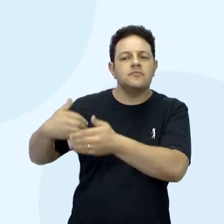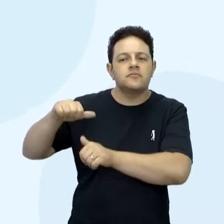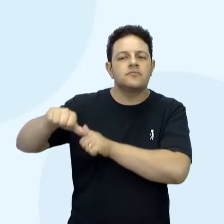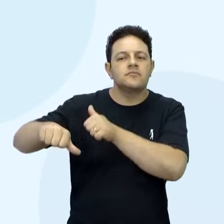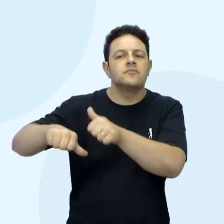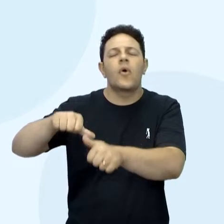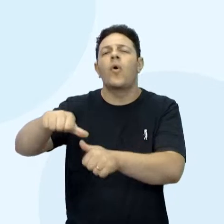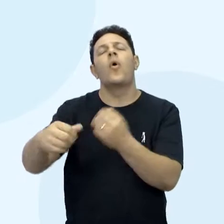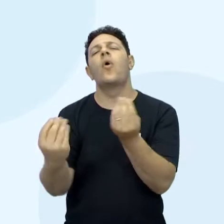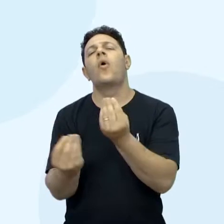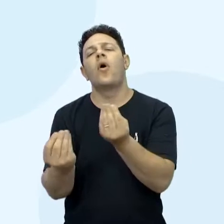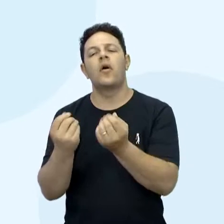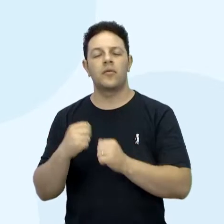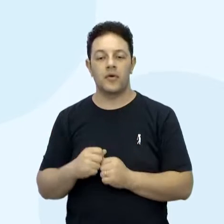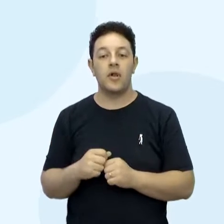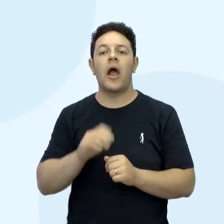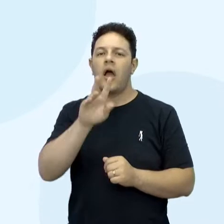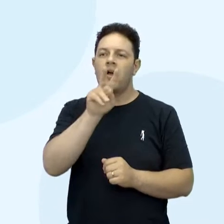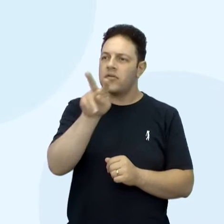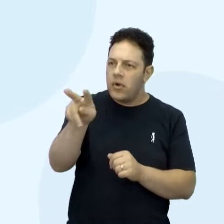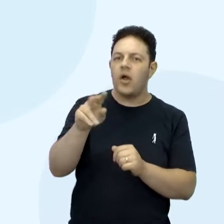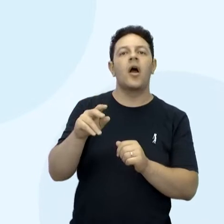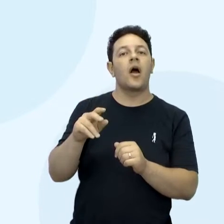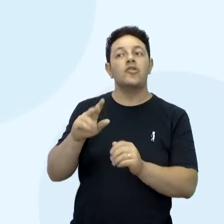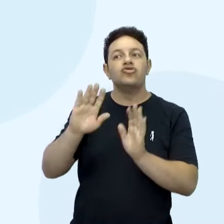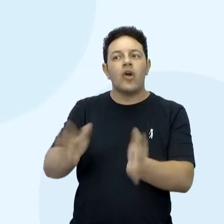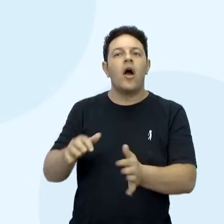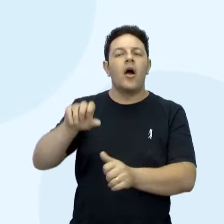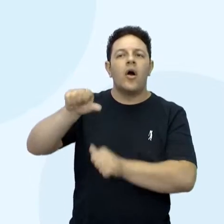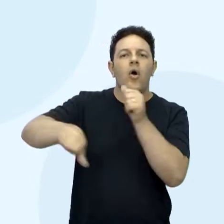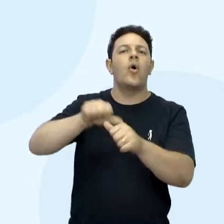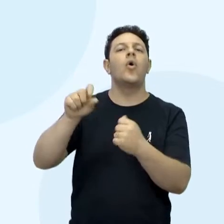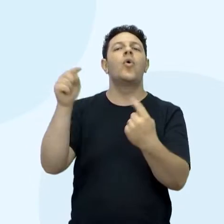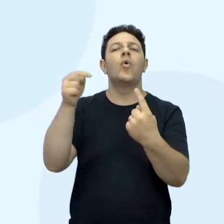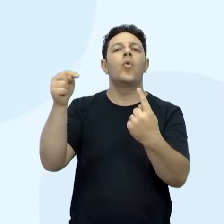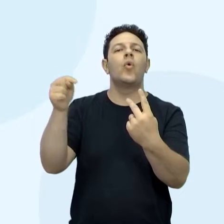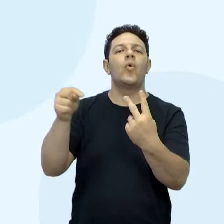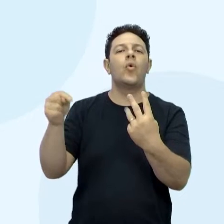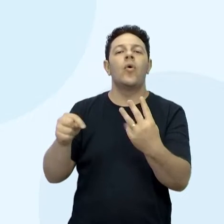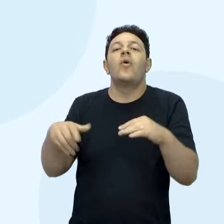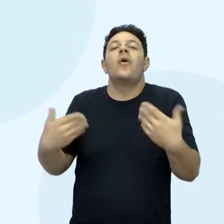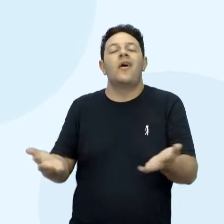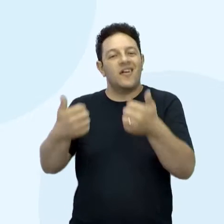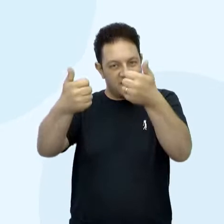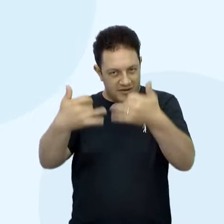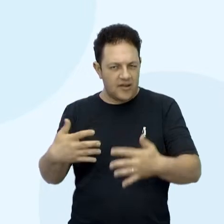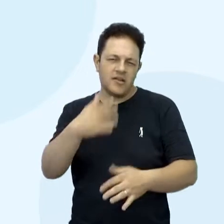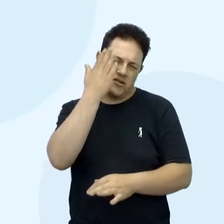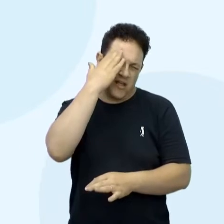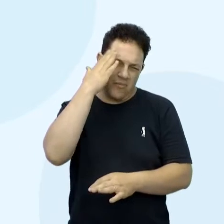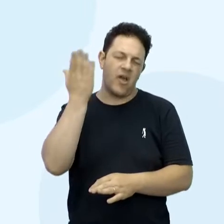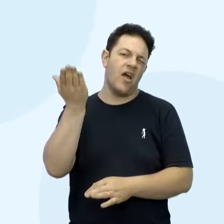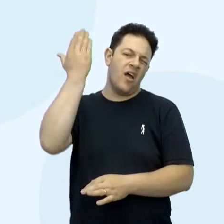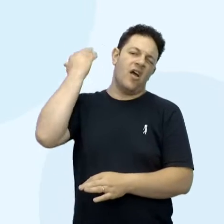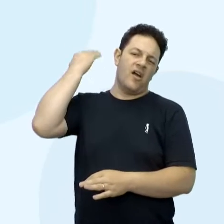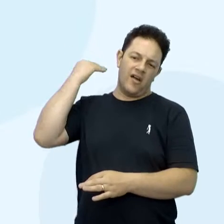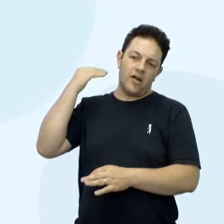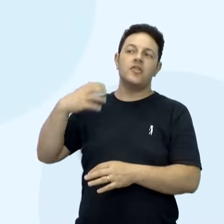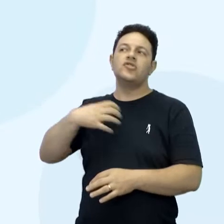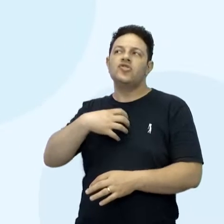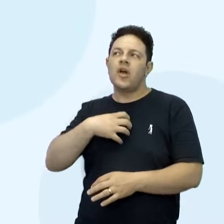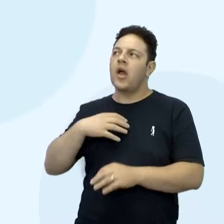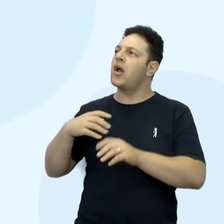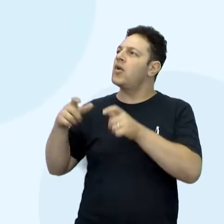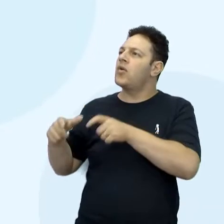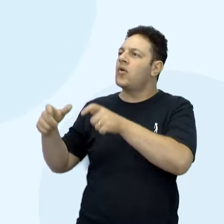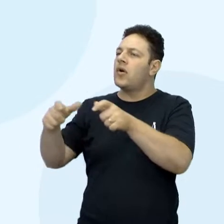dos anos? E que transformações ocorreram nele? Né? A gente sabe que durante os anos aí as coisas se modificam, né? Então,